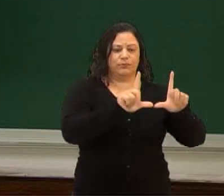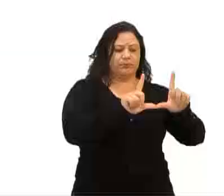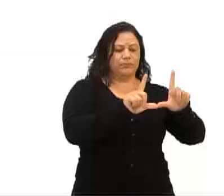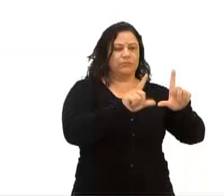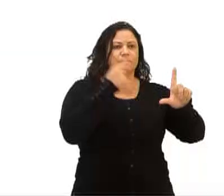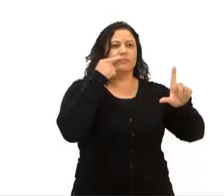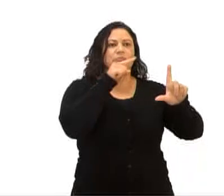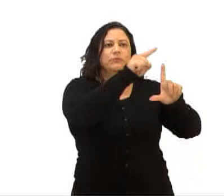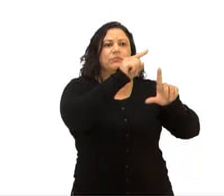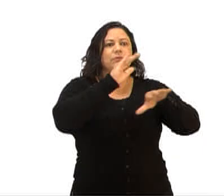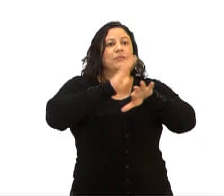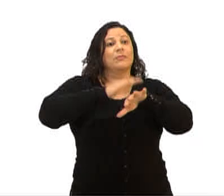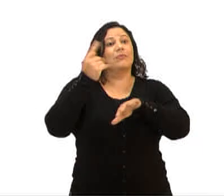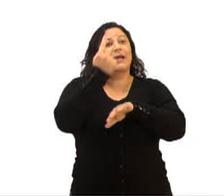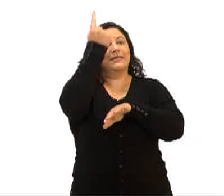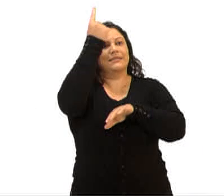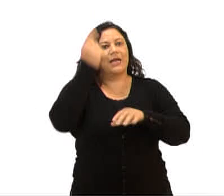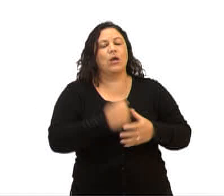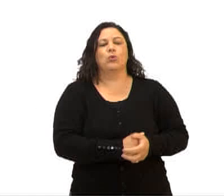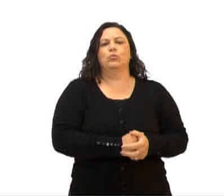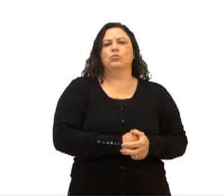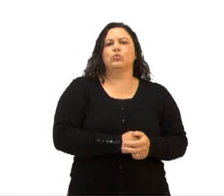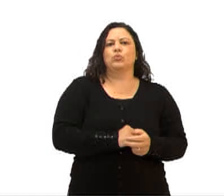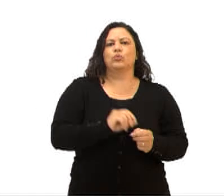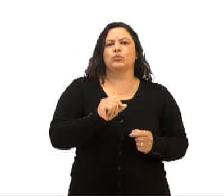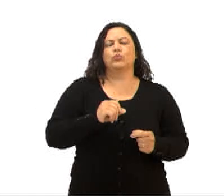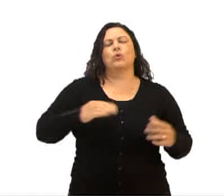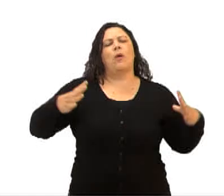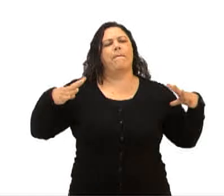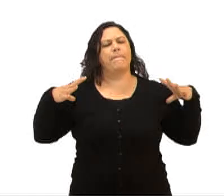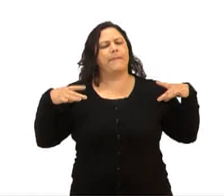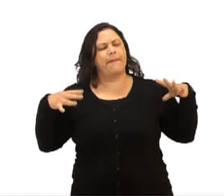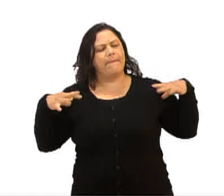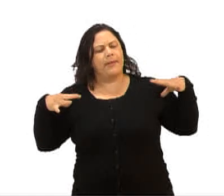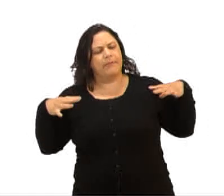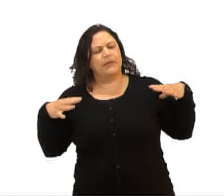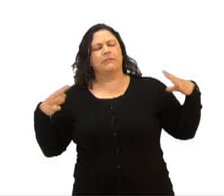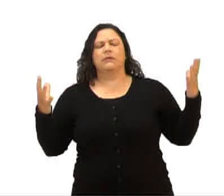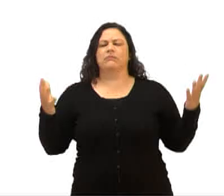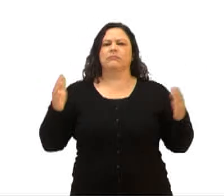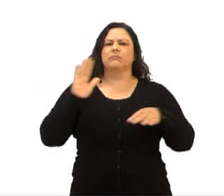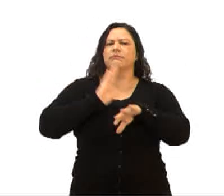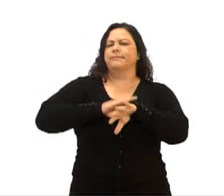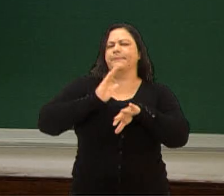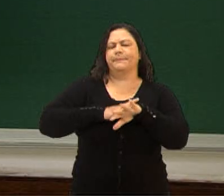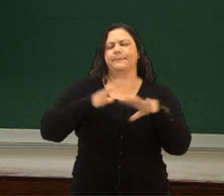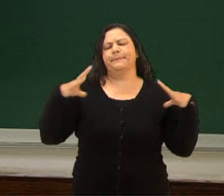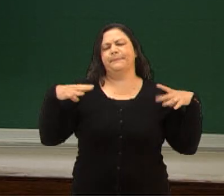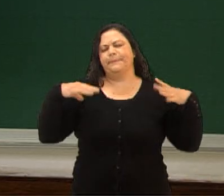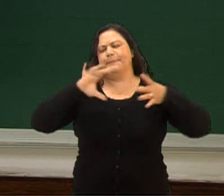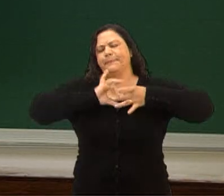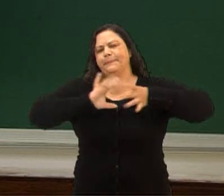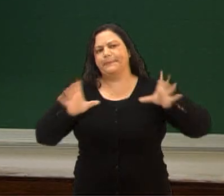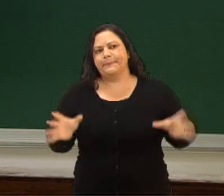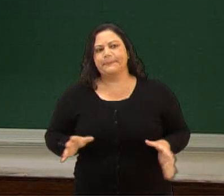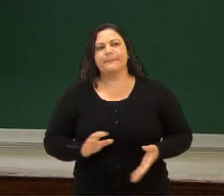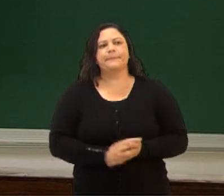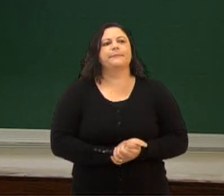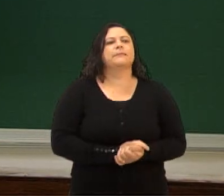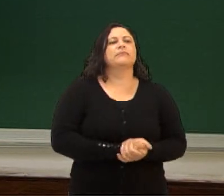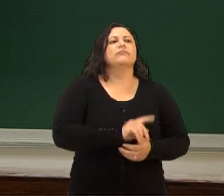alto, idle, que quer dizer ocioso ou ociosa, uma pessoa que está com tempo livre, não está fazendo nada.